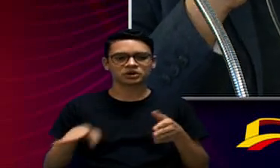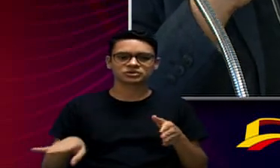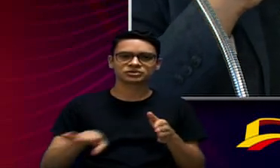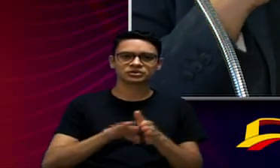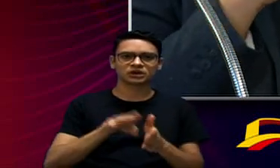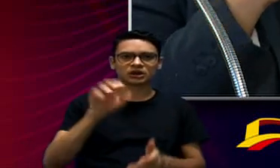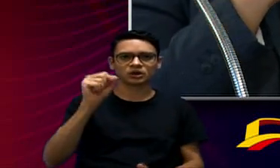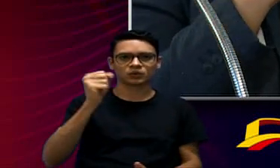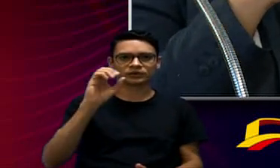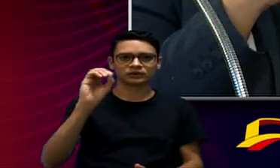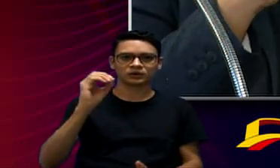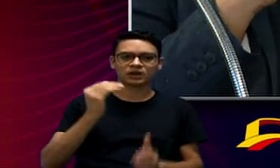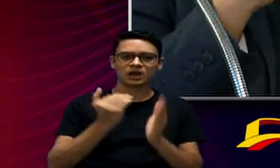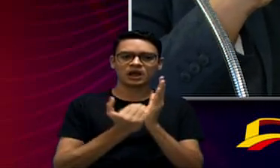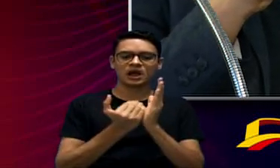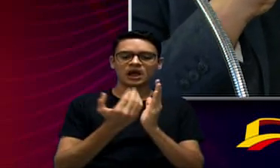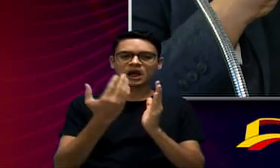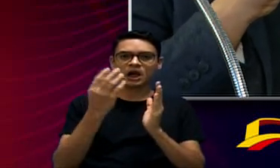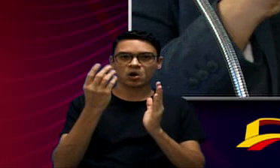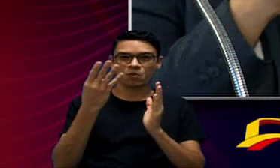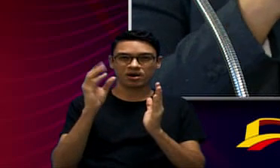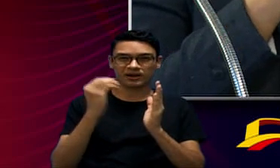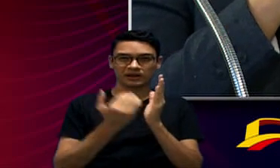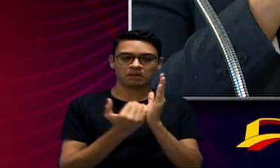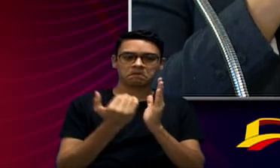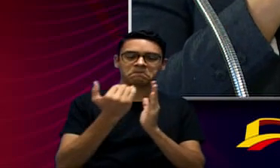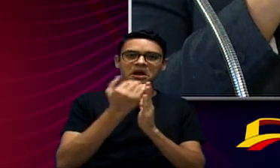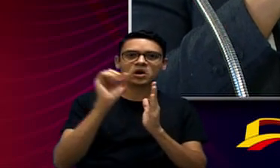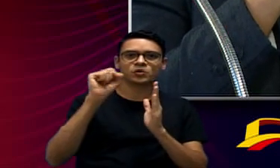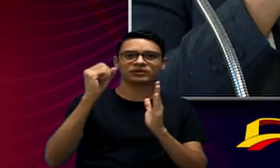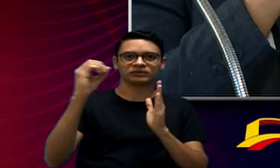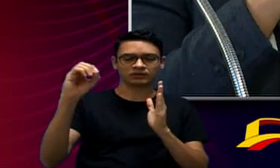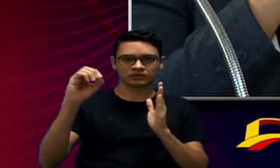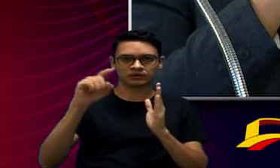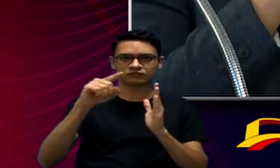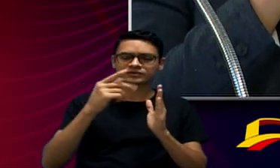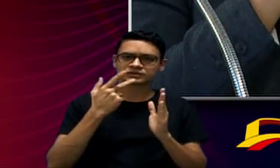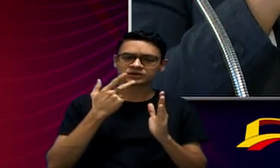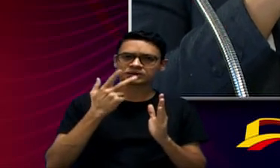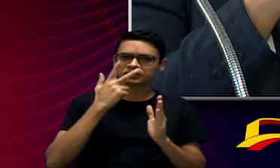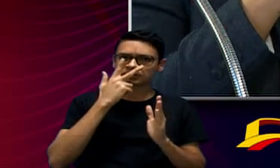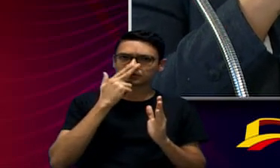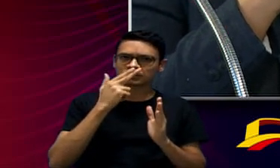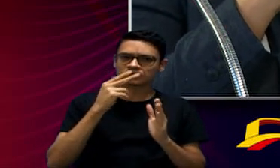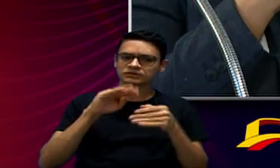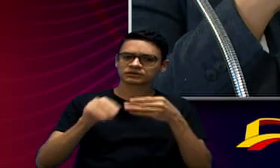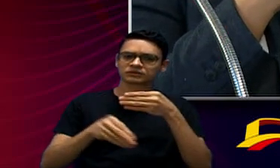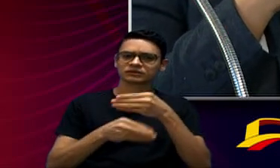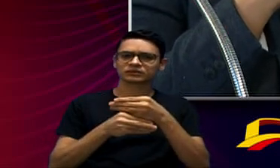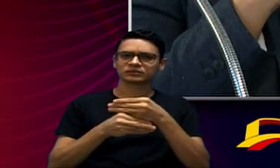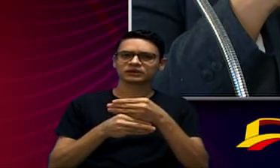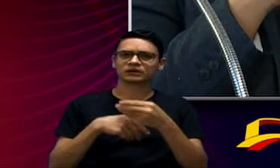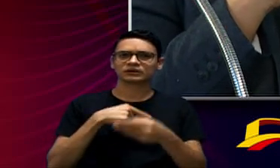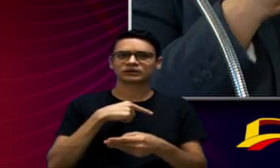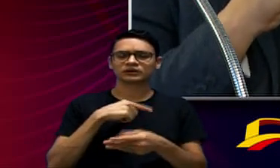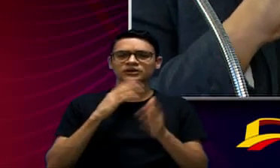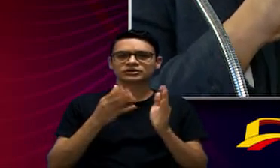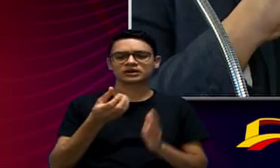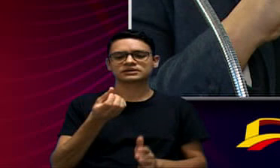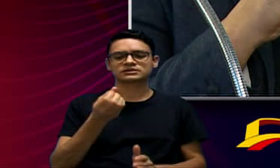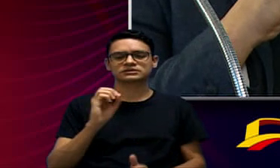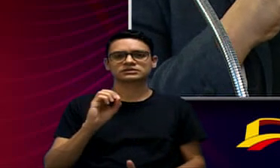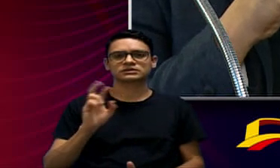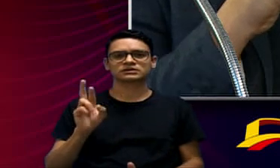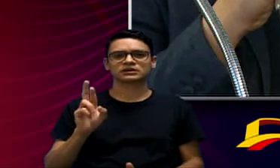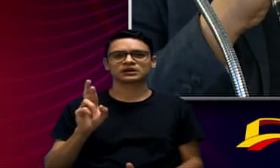né, subindo aí de 40 para 80 horas do Poder Executivo, a vossa pessoa tem uma emenda para ser 60. Para